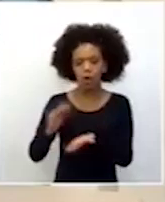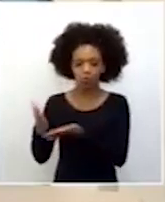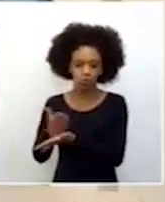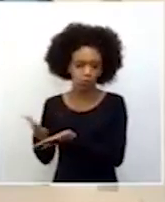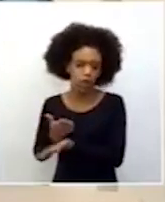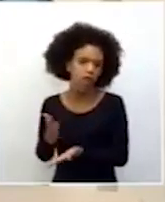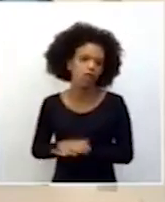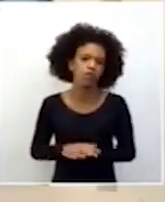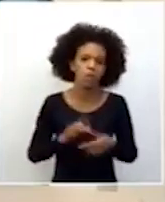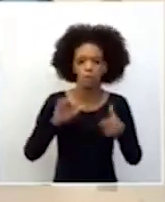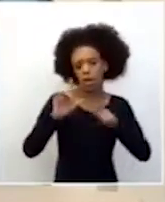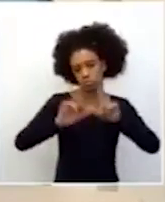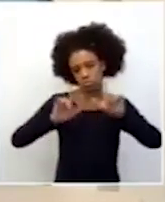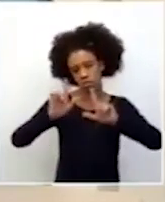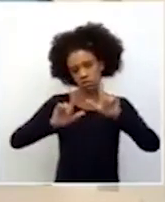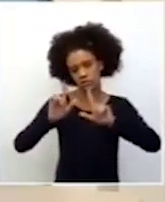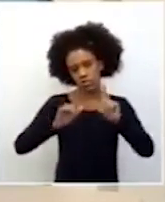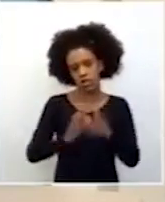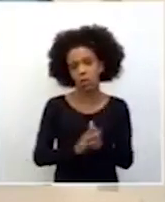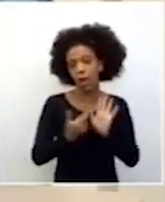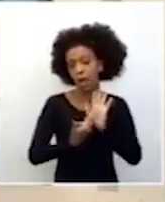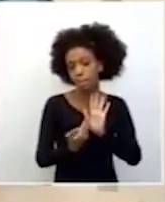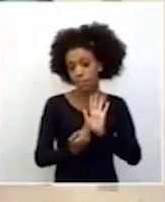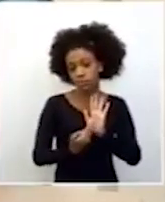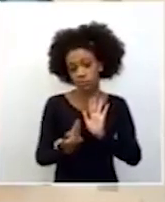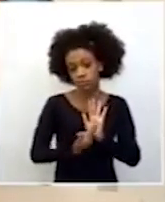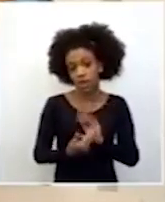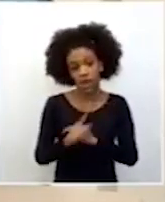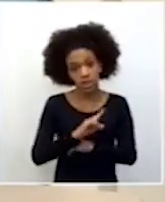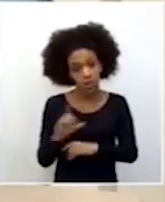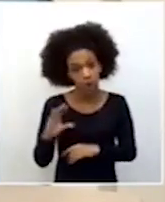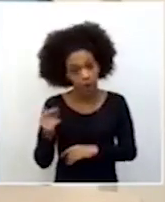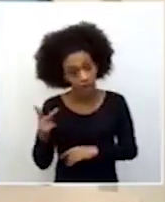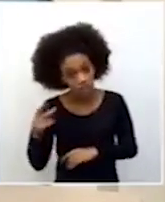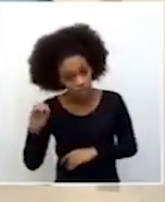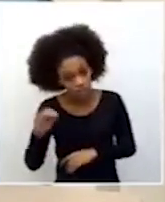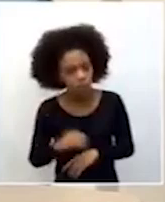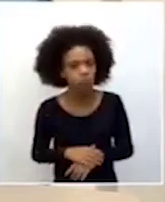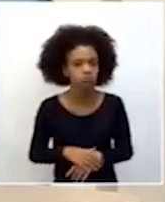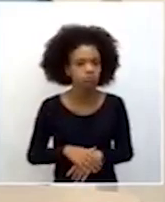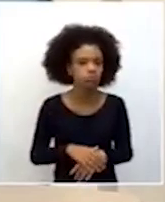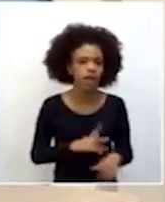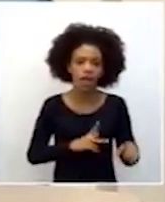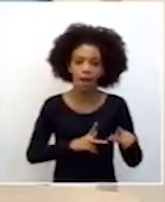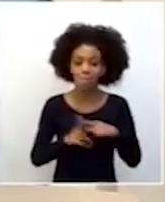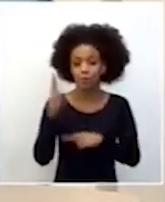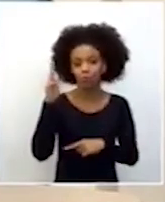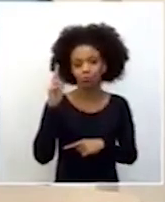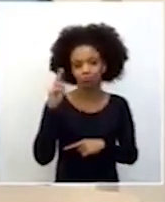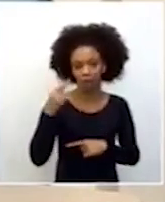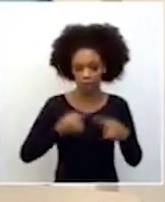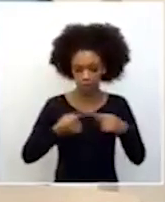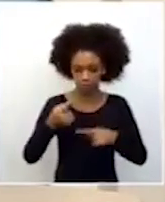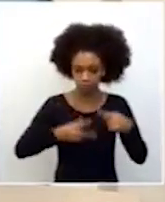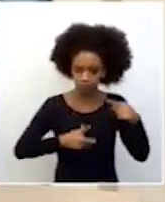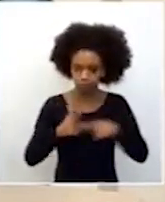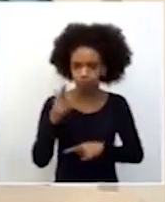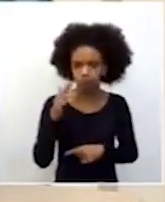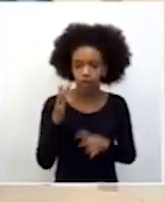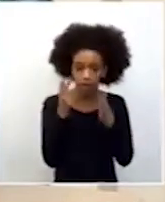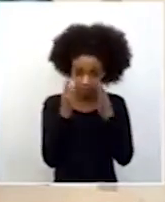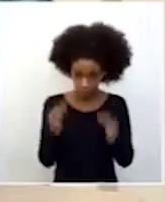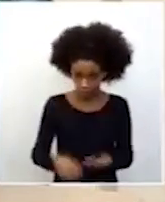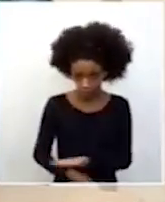de uma televisão. Gente, aquilo é só uma representação, não é o cachimbo. Essa é a quebra, a ruptura discursiva. Presta atenção